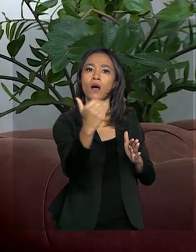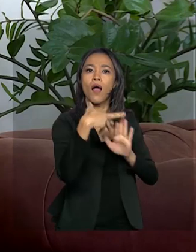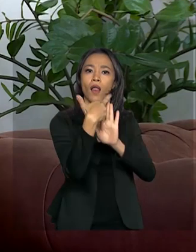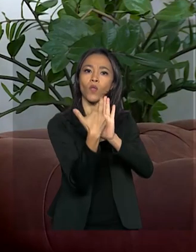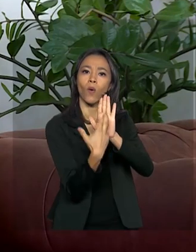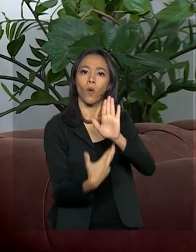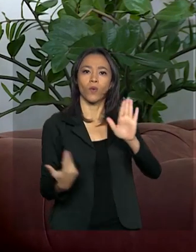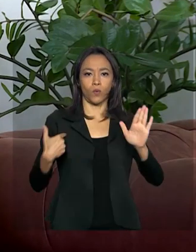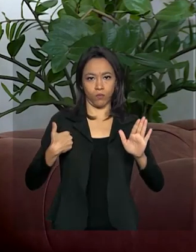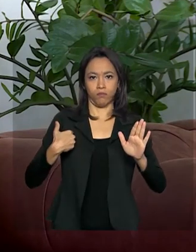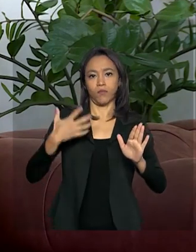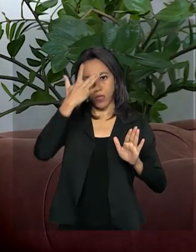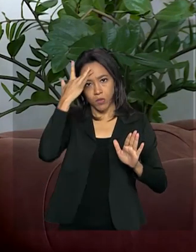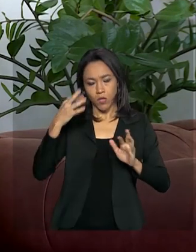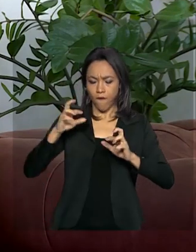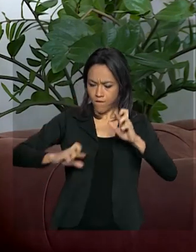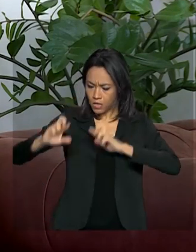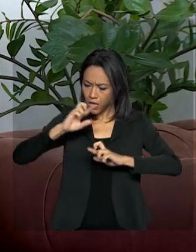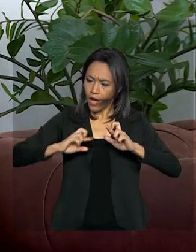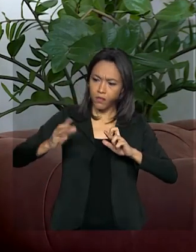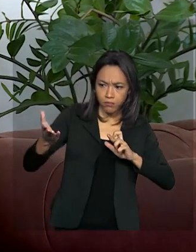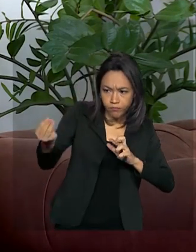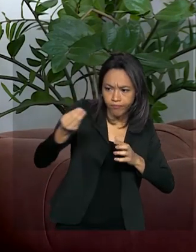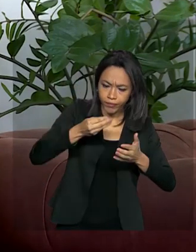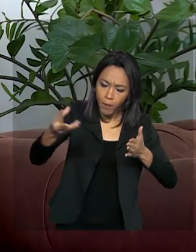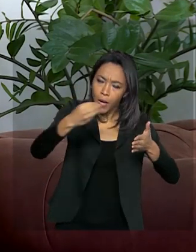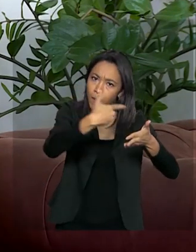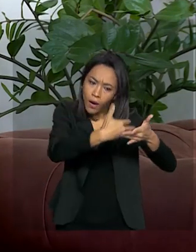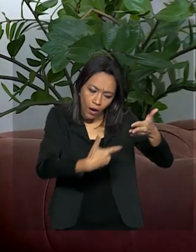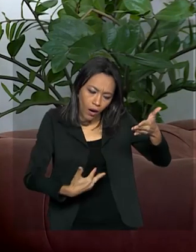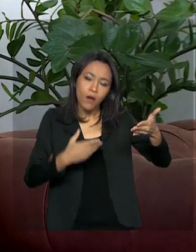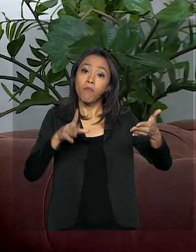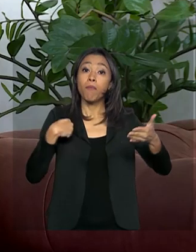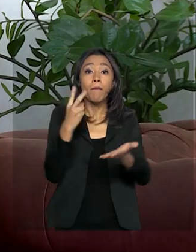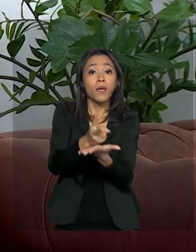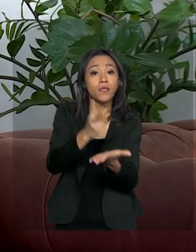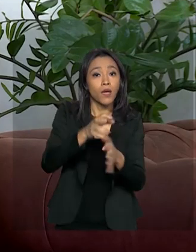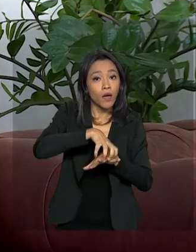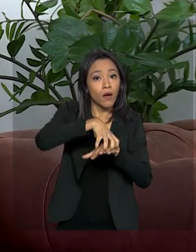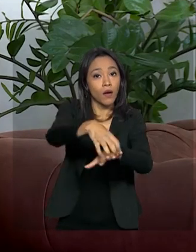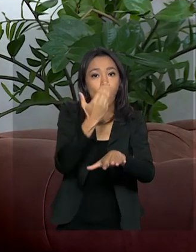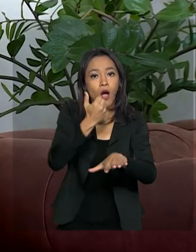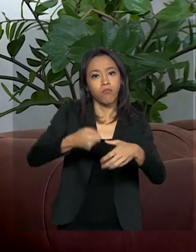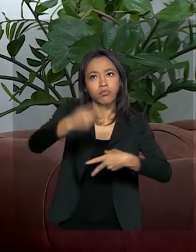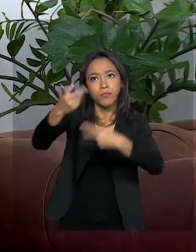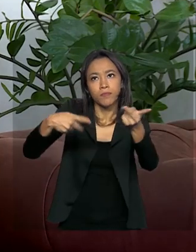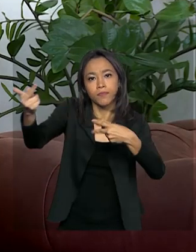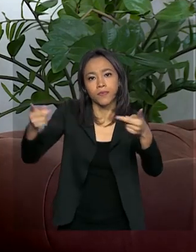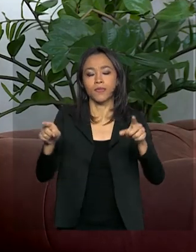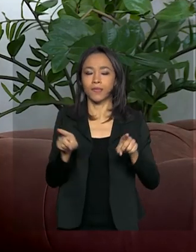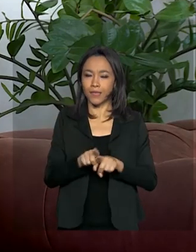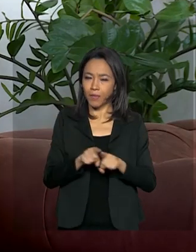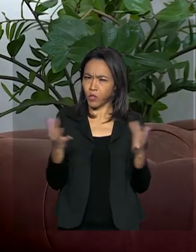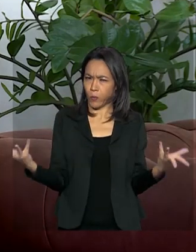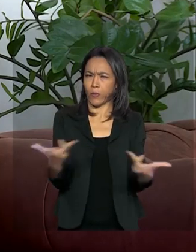a sky já era uma outra preocupação porque nós estamos manter não só o abastecimento mas o abastecimento é